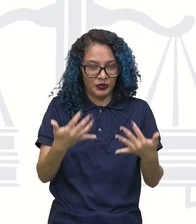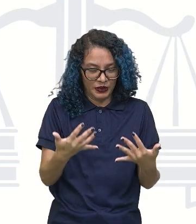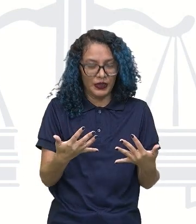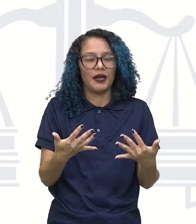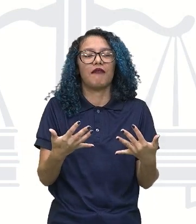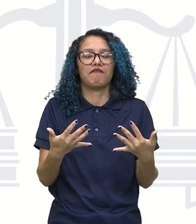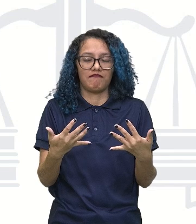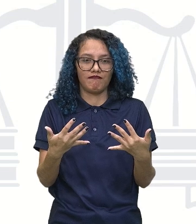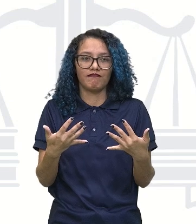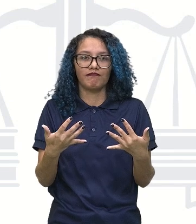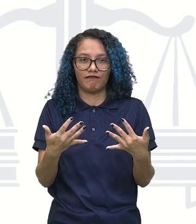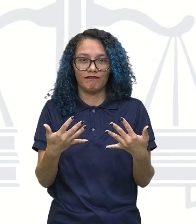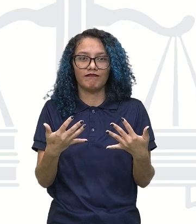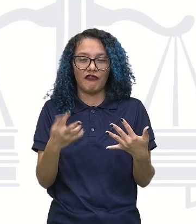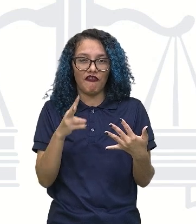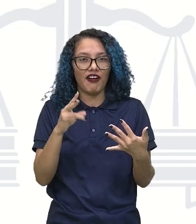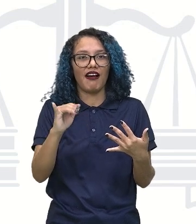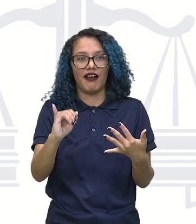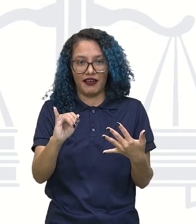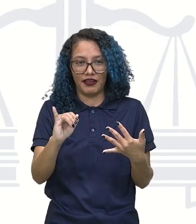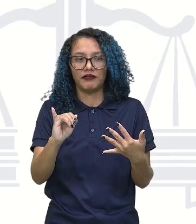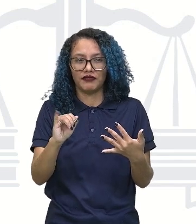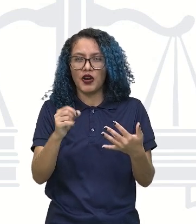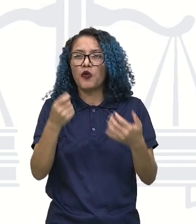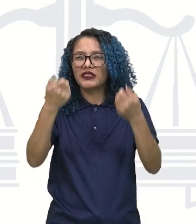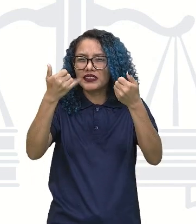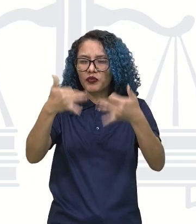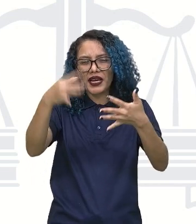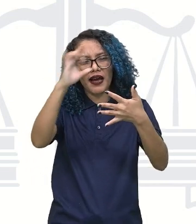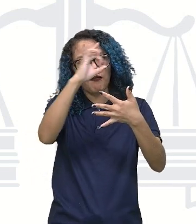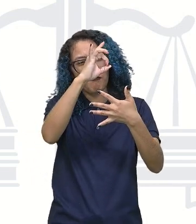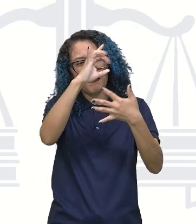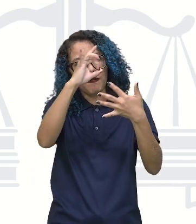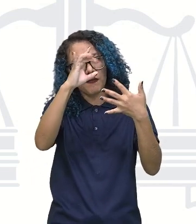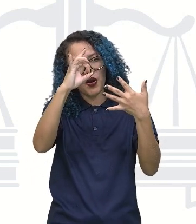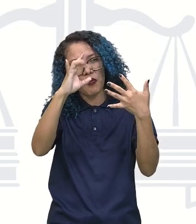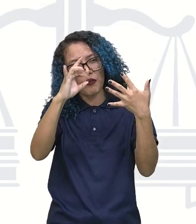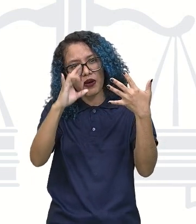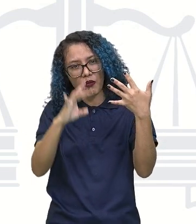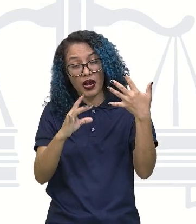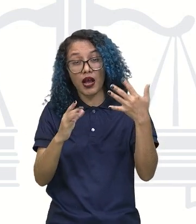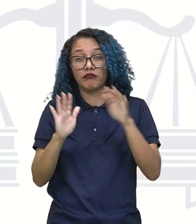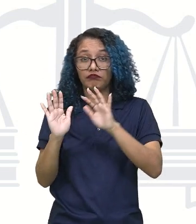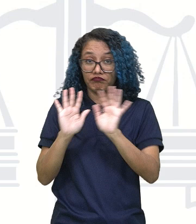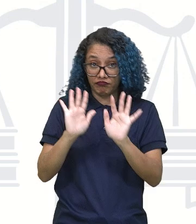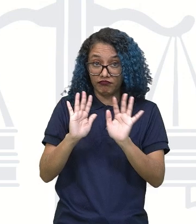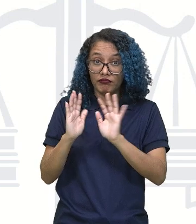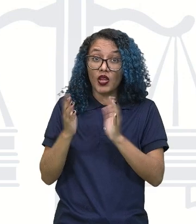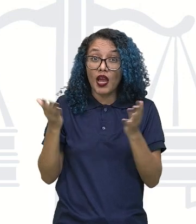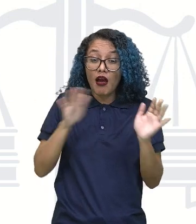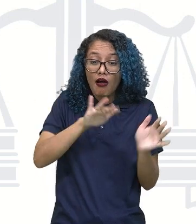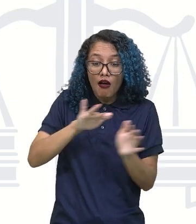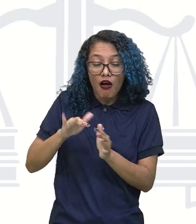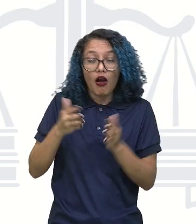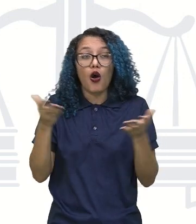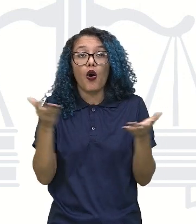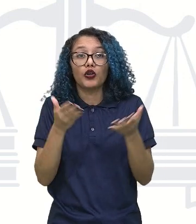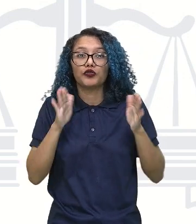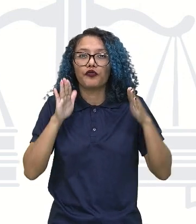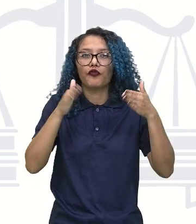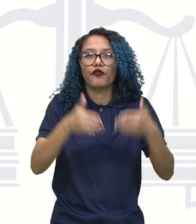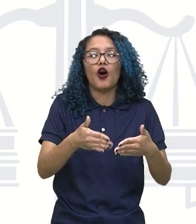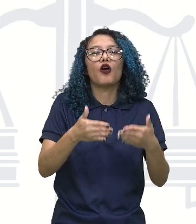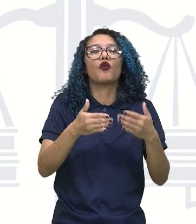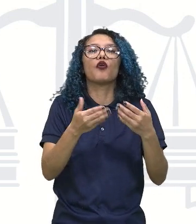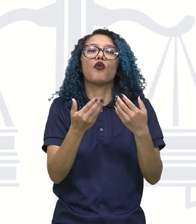né? Então, eles vão estar falando uma por uma, não se preocupe. Hoje é sobre o lançamento no diário, tá bom? A gente vai dar